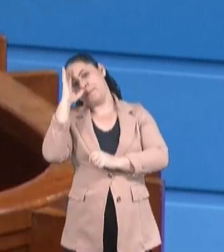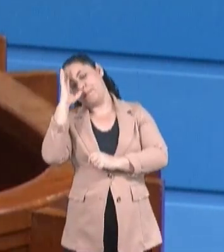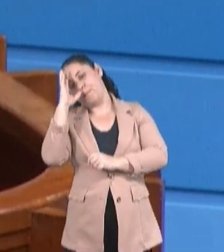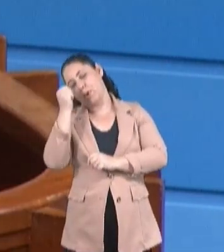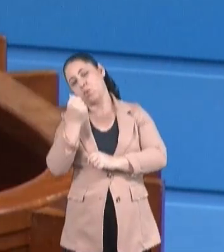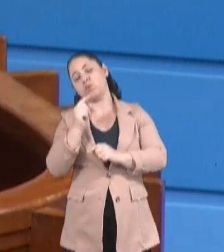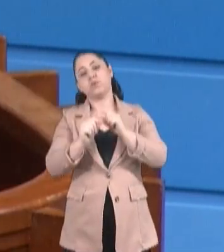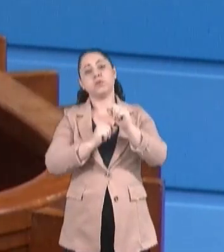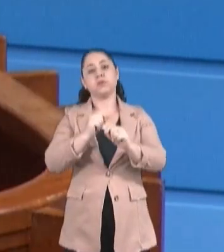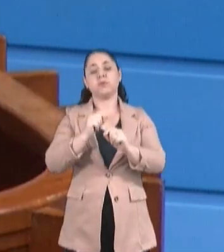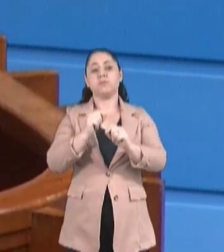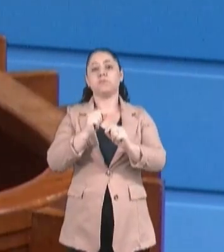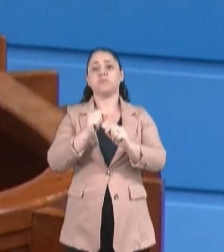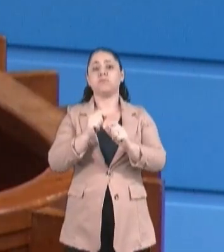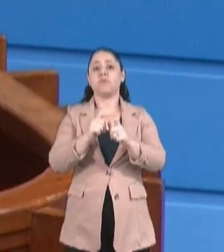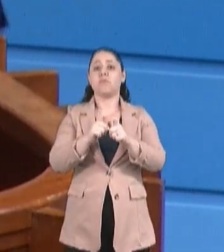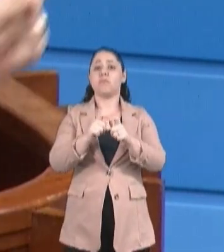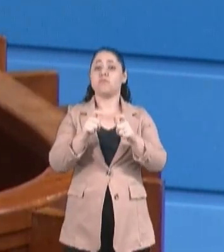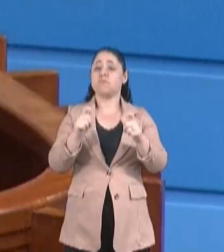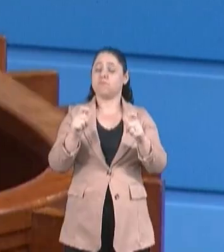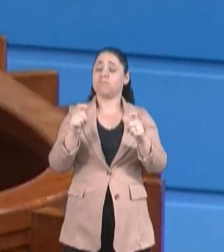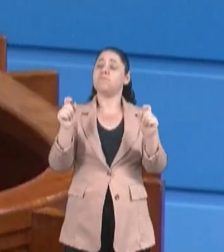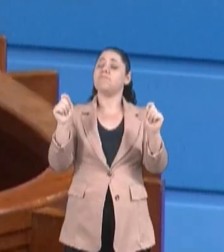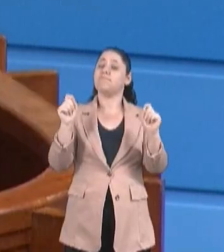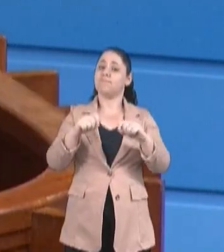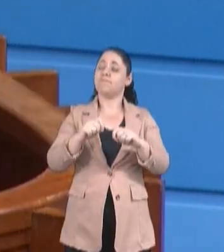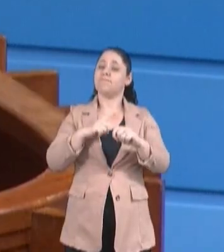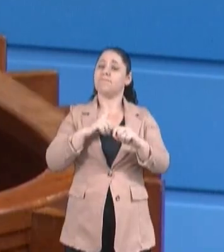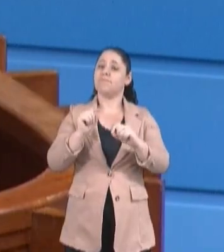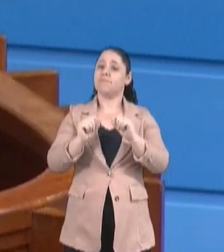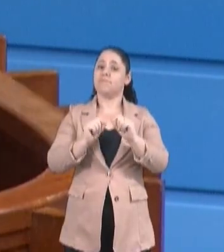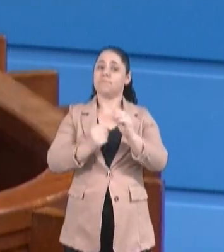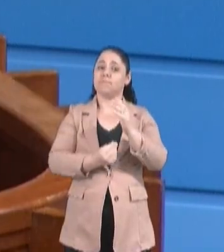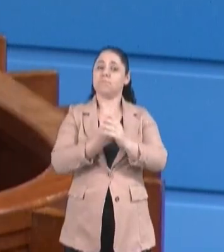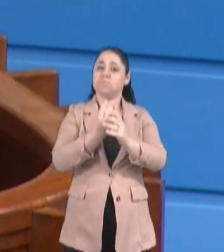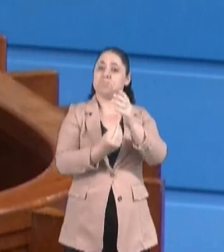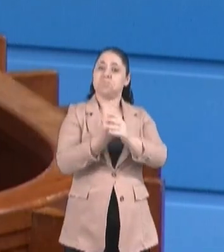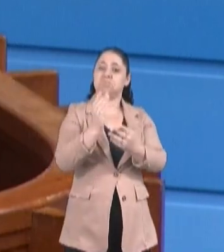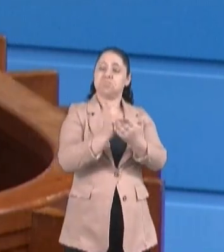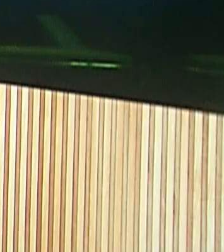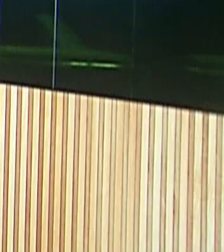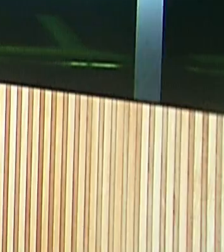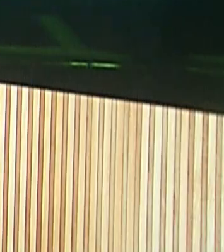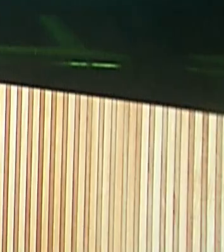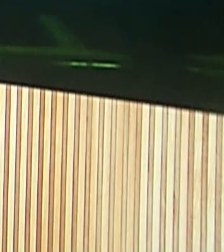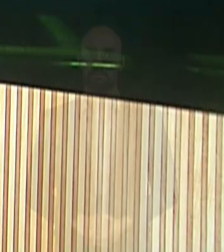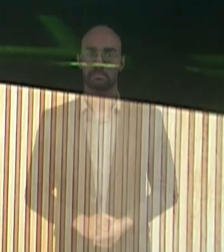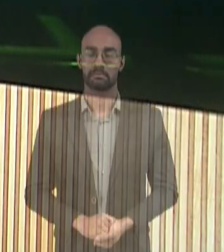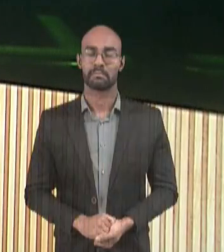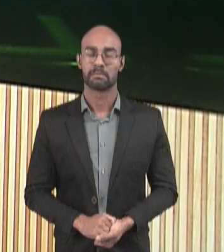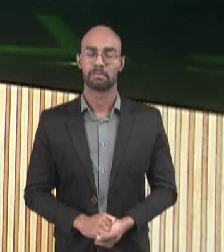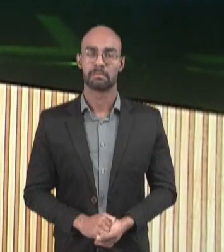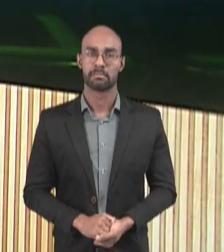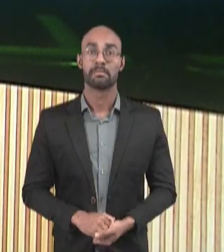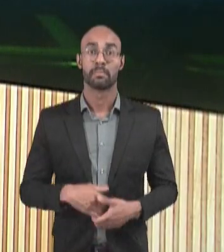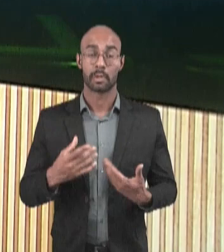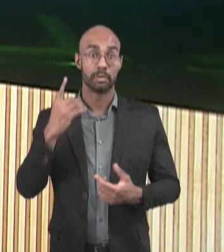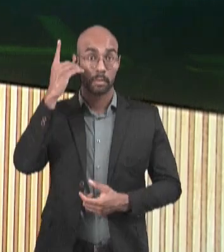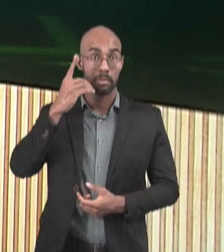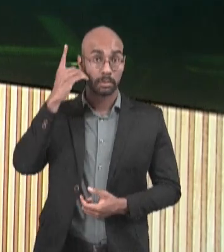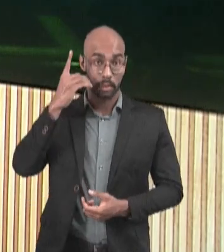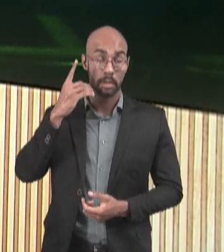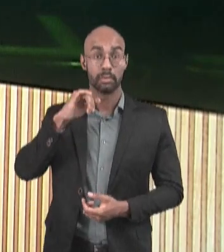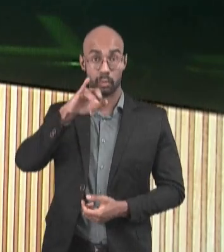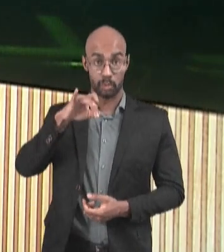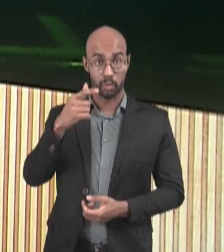prático muito mais eficaz do que a criação de qualquer comitê. O deputado João